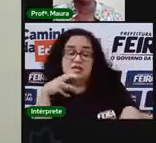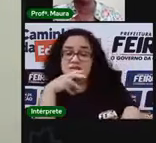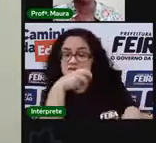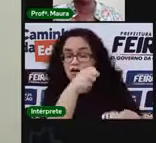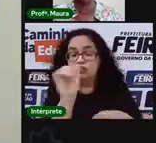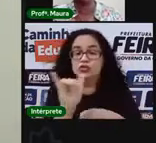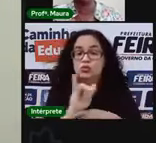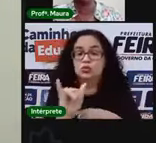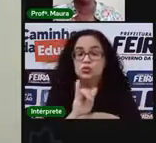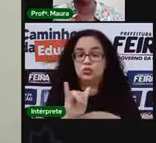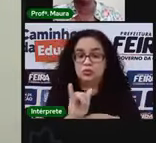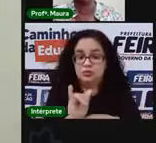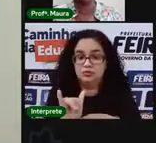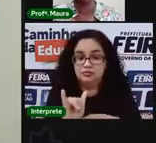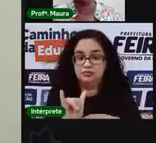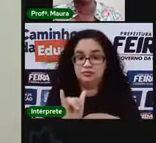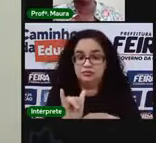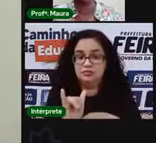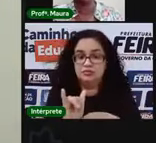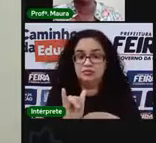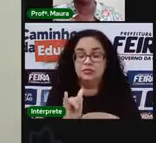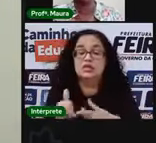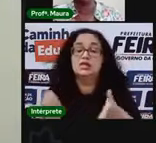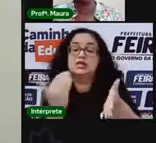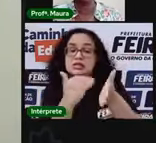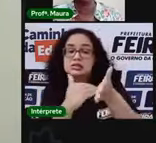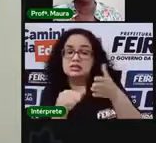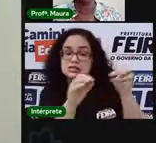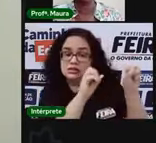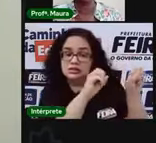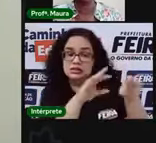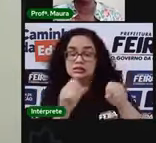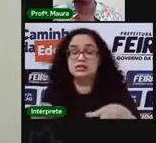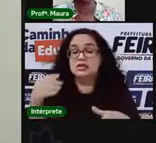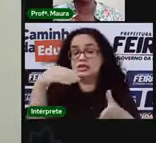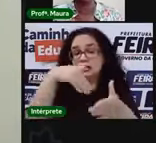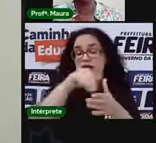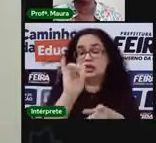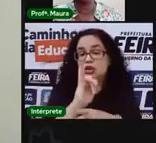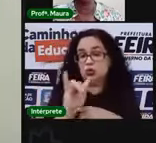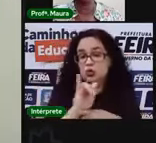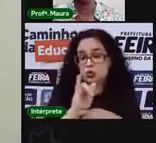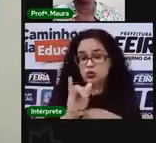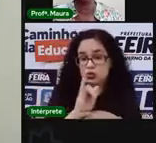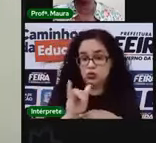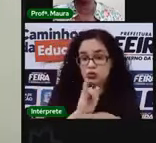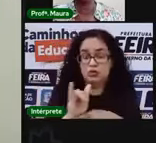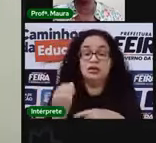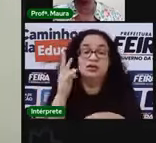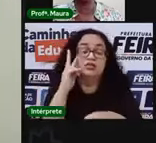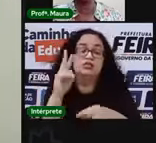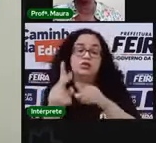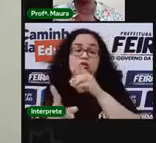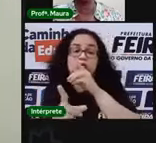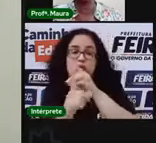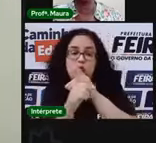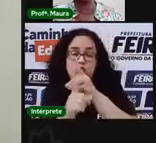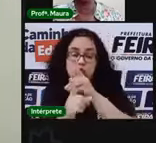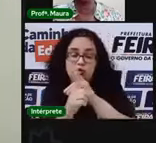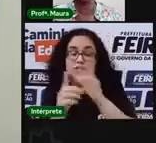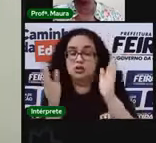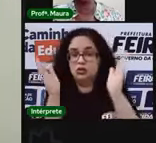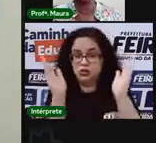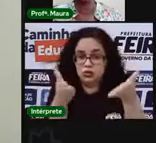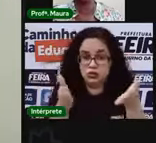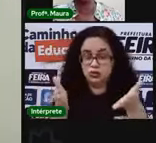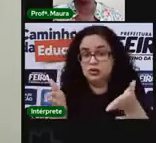tá? E aí vai ficar salvo na página da secretaria, você entra no YouTube e aí você vai encontrar tudo que foi colocado hoje